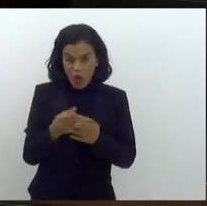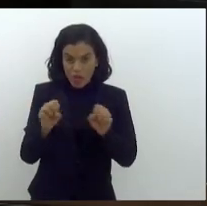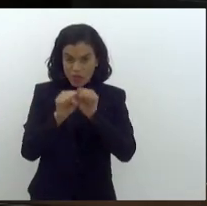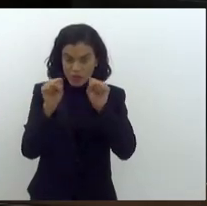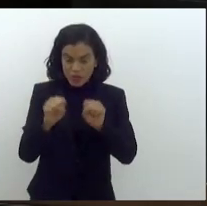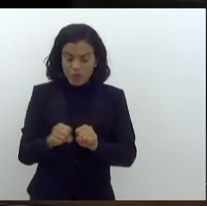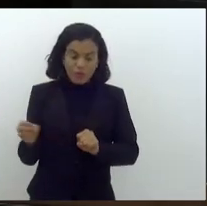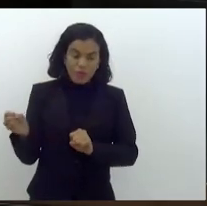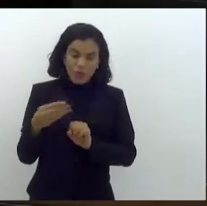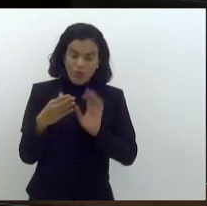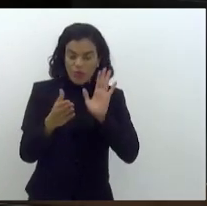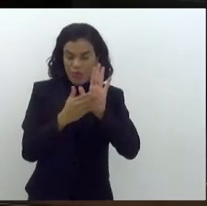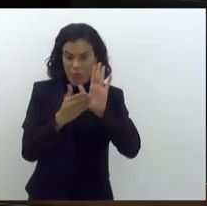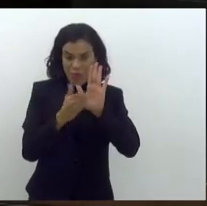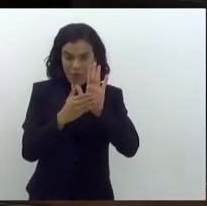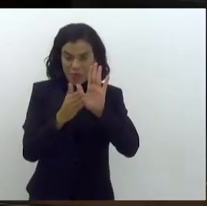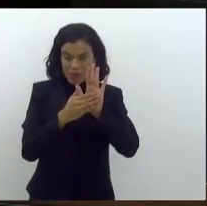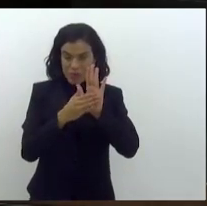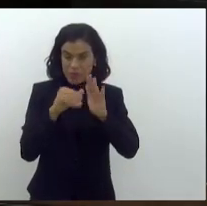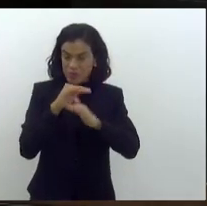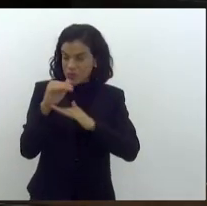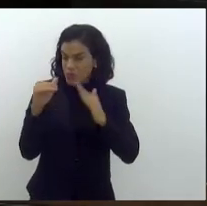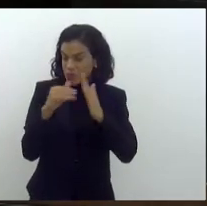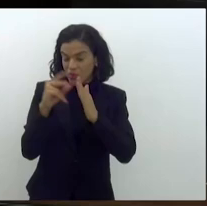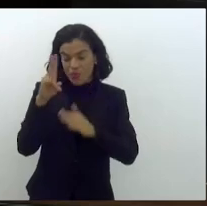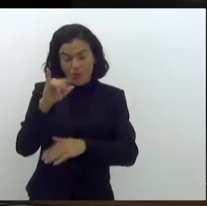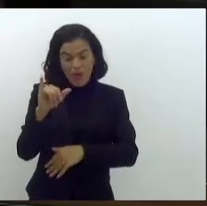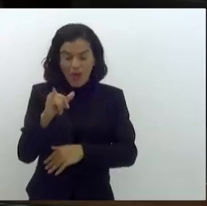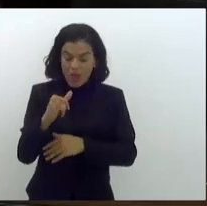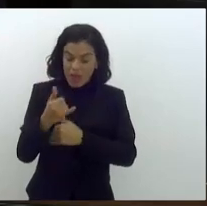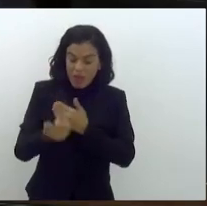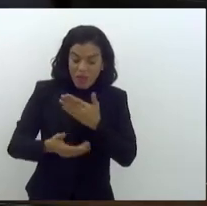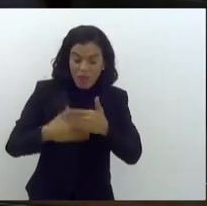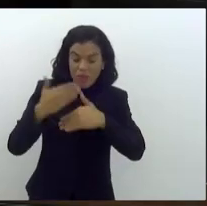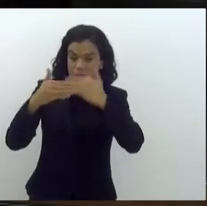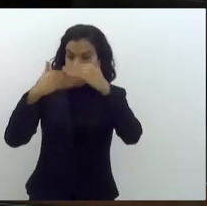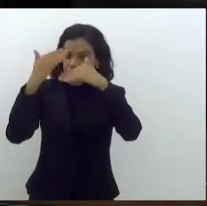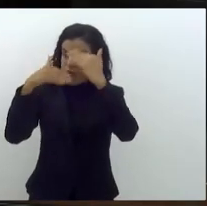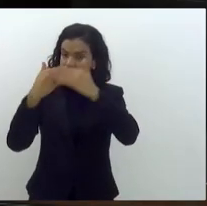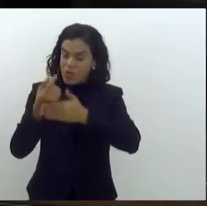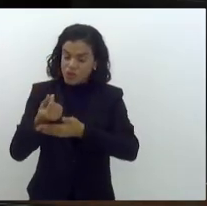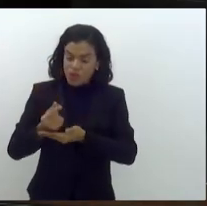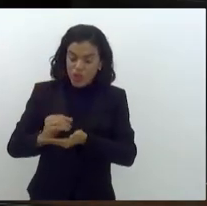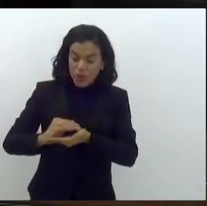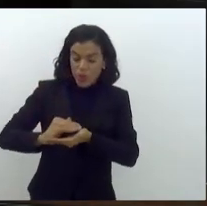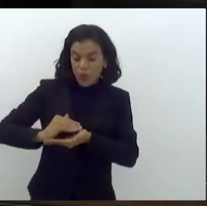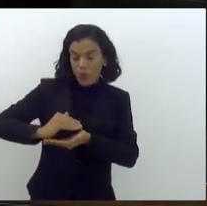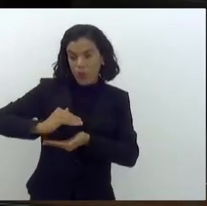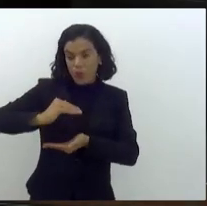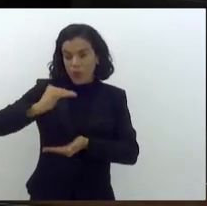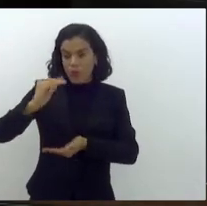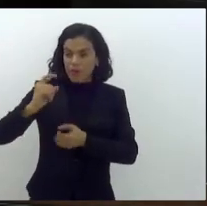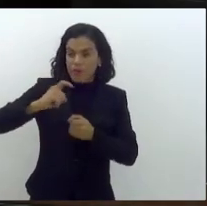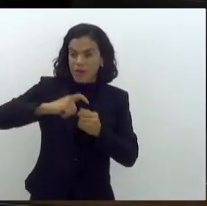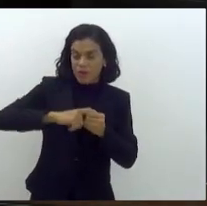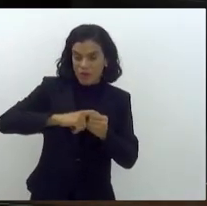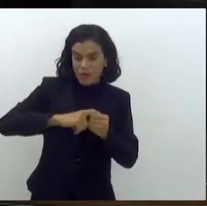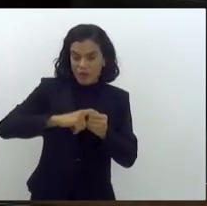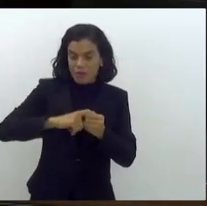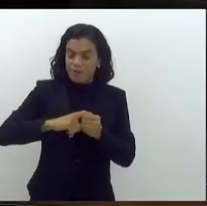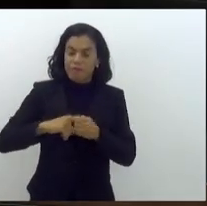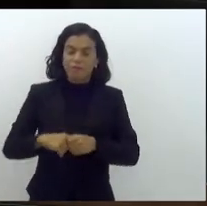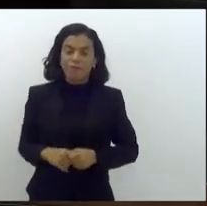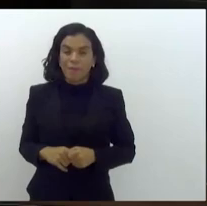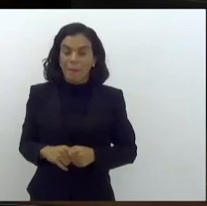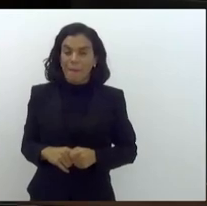isso é uma coisa positiva tudo vai gerar crédito né e o crédito será devolvido automaticamente e eu vou voltar esse